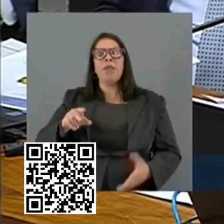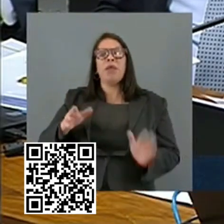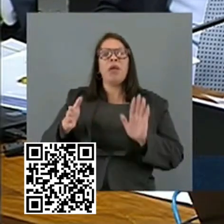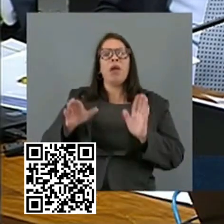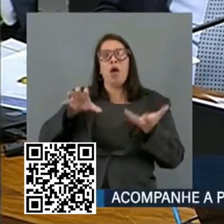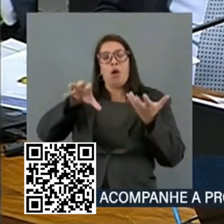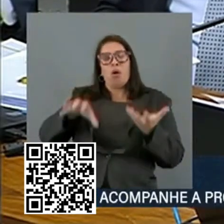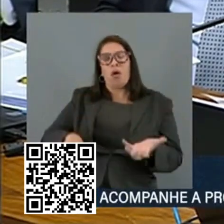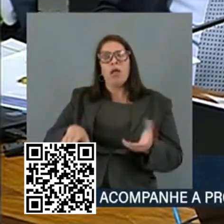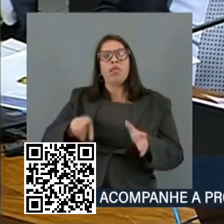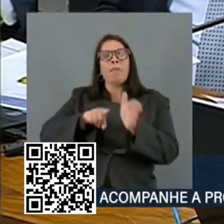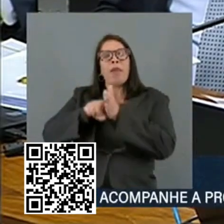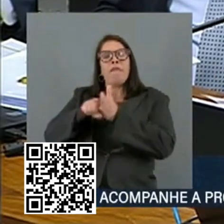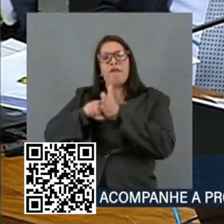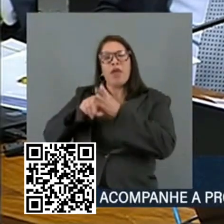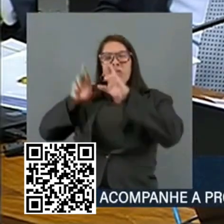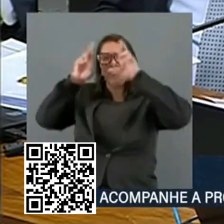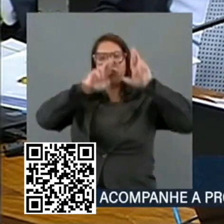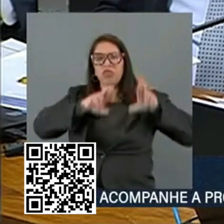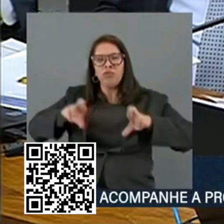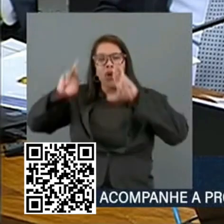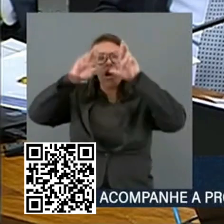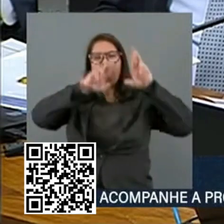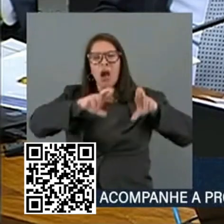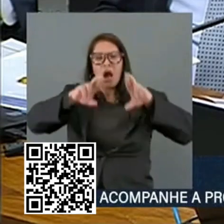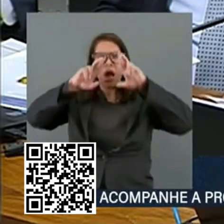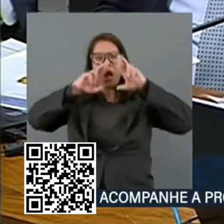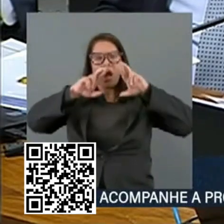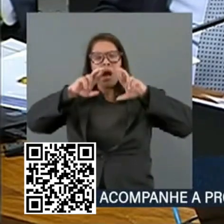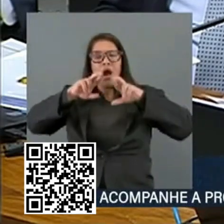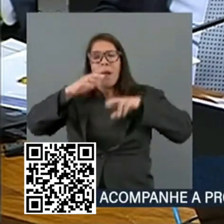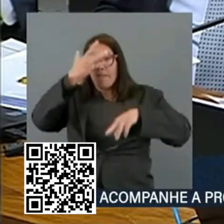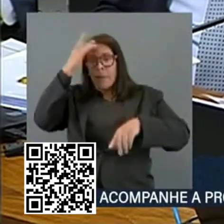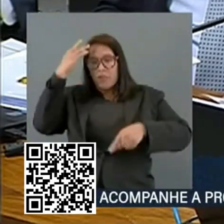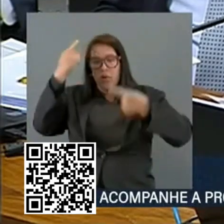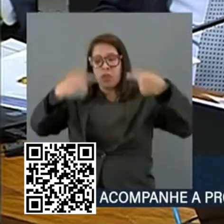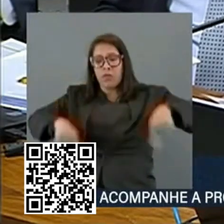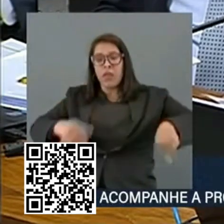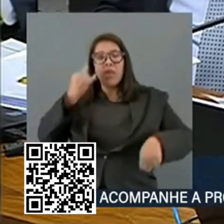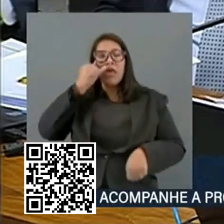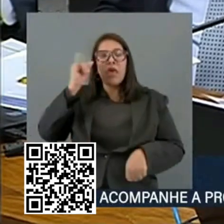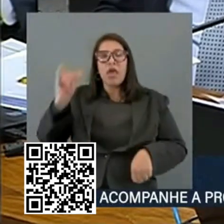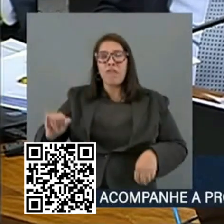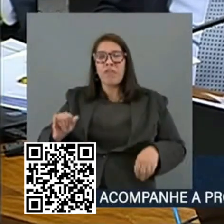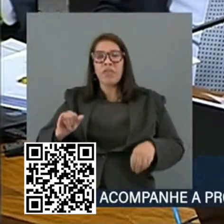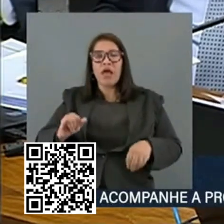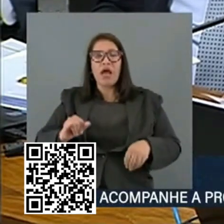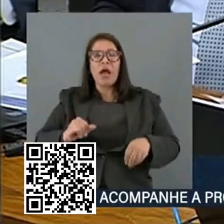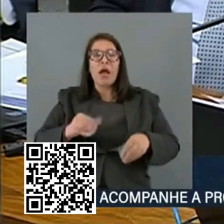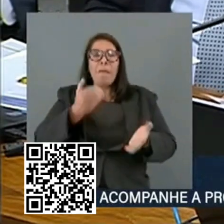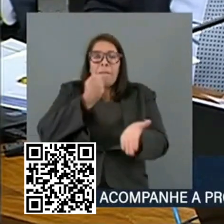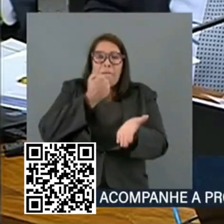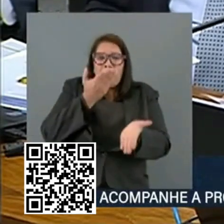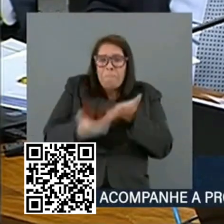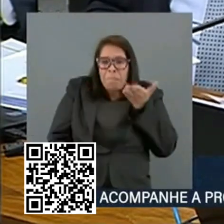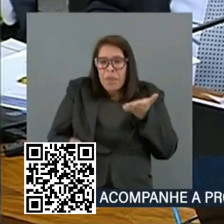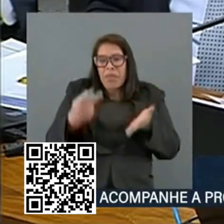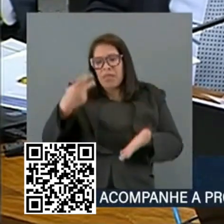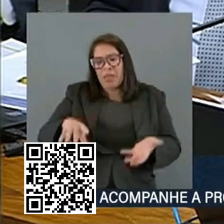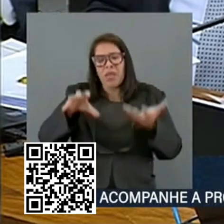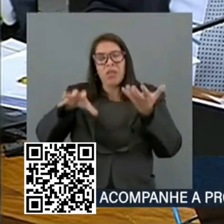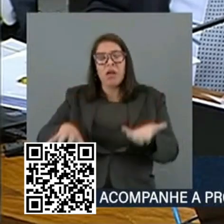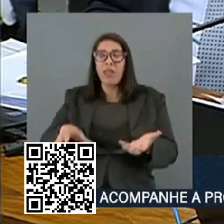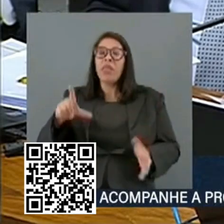Executivo, investigar adversários e evitar derrotas no Congresso. Há quem